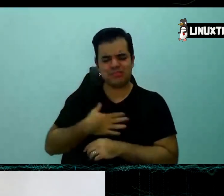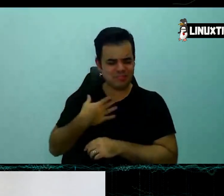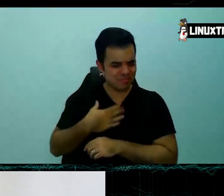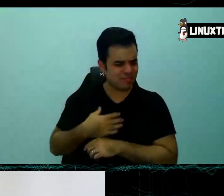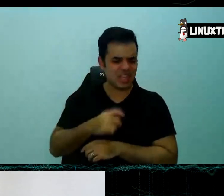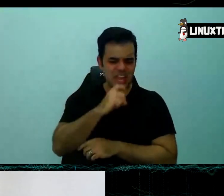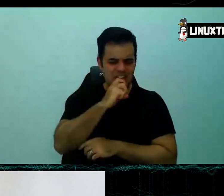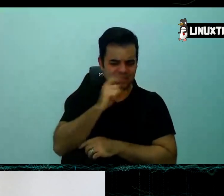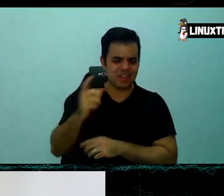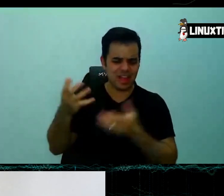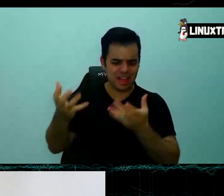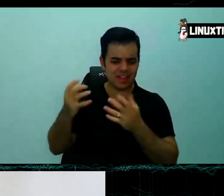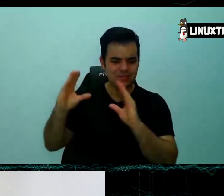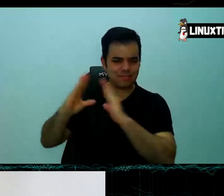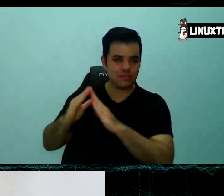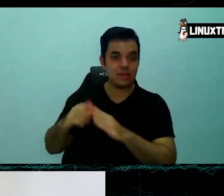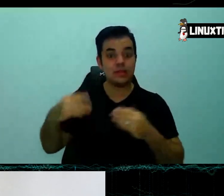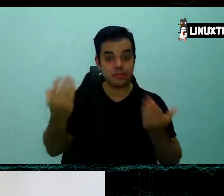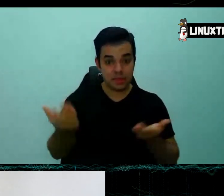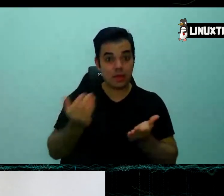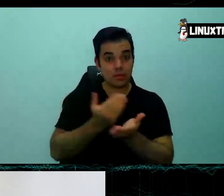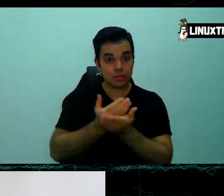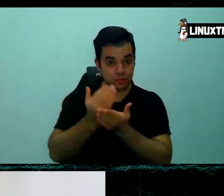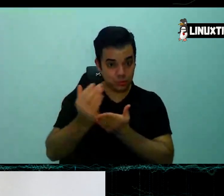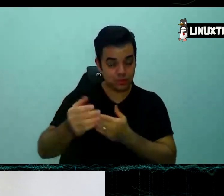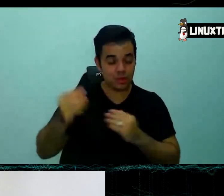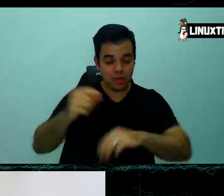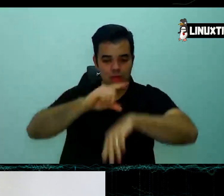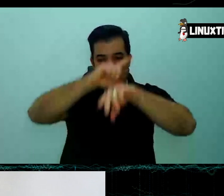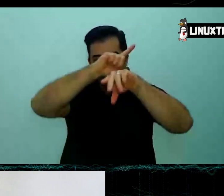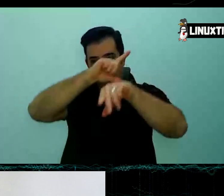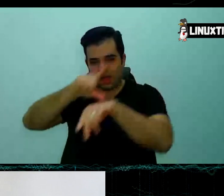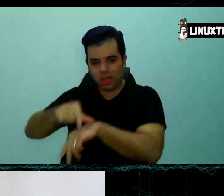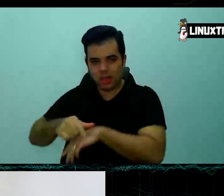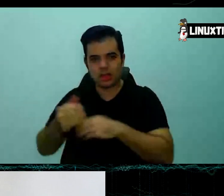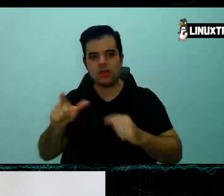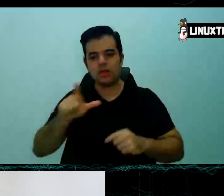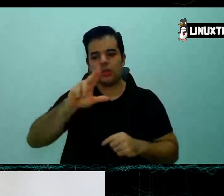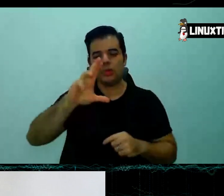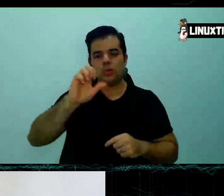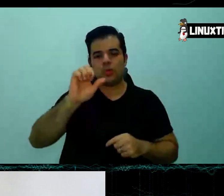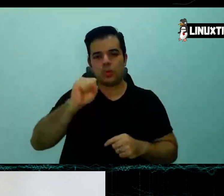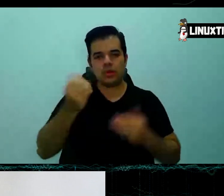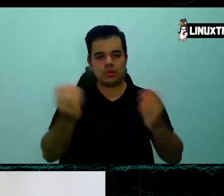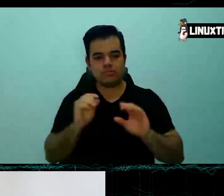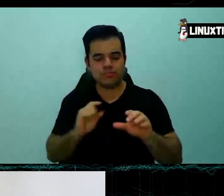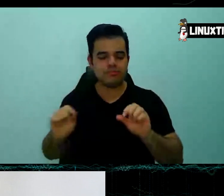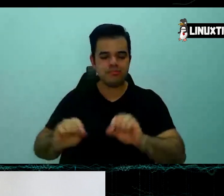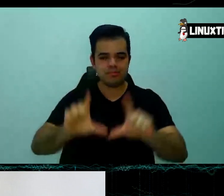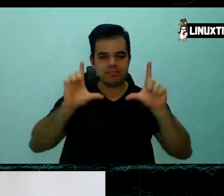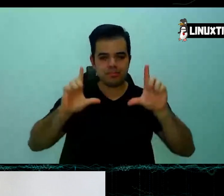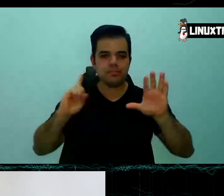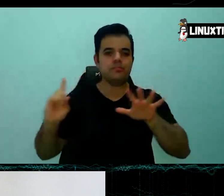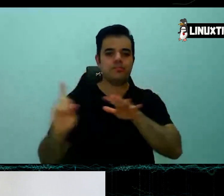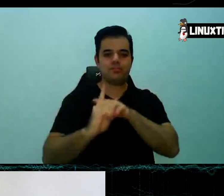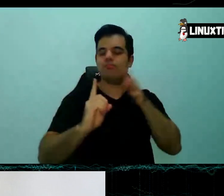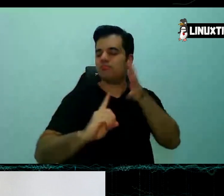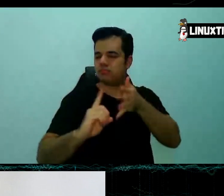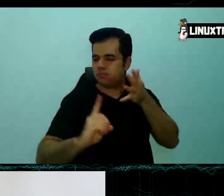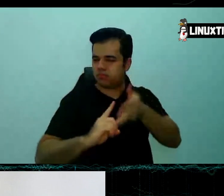Animal. Bem, vamos lá começar então, só para não atrasar toda a bagaça, Lucas. O palco é seu. Quando você quiser compartilhar aí a tela, eu